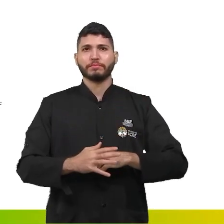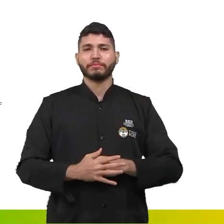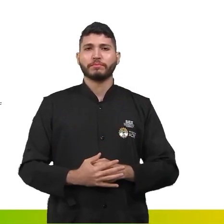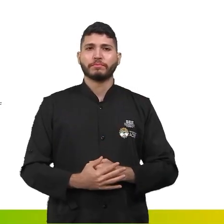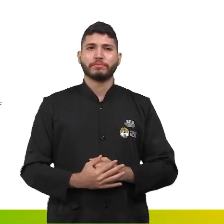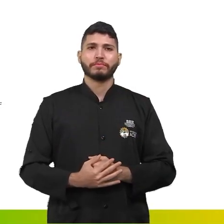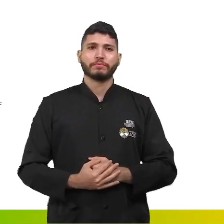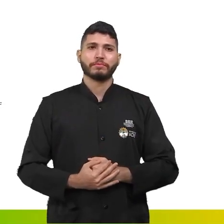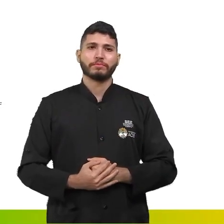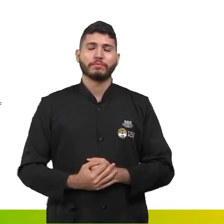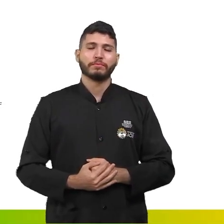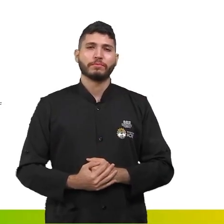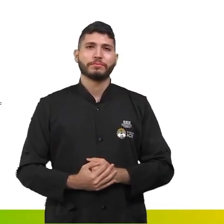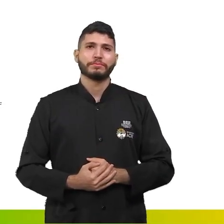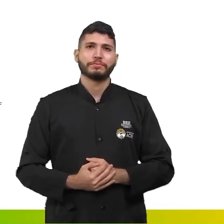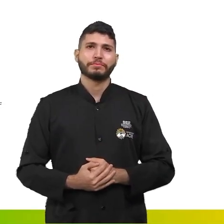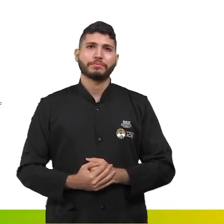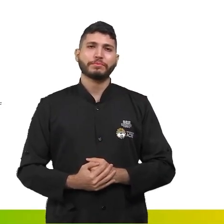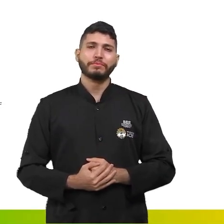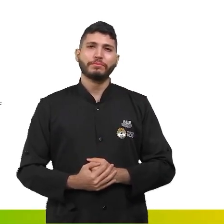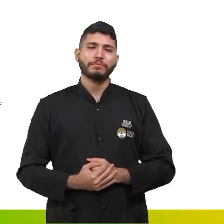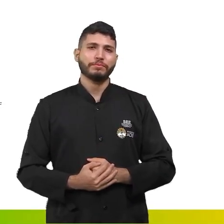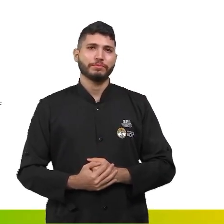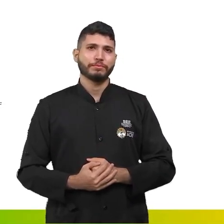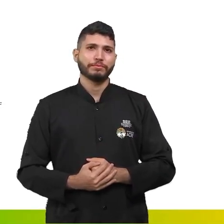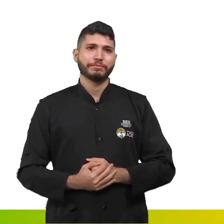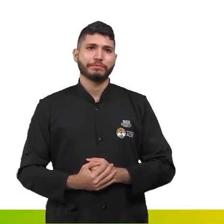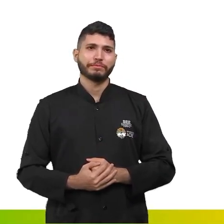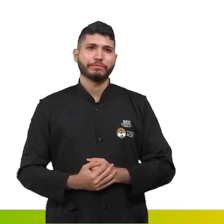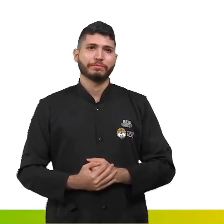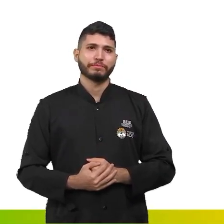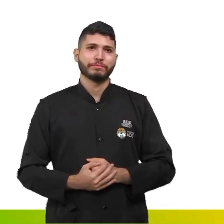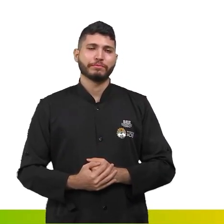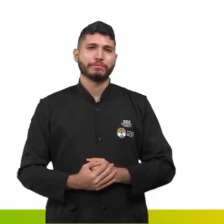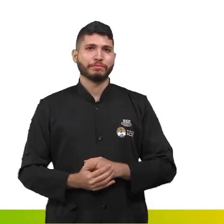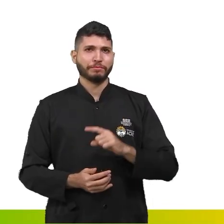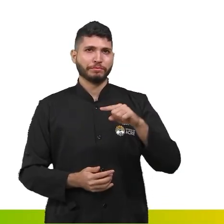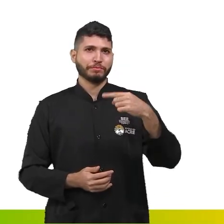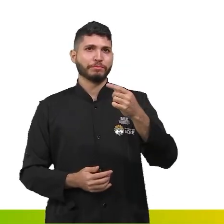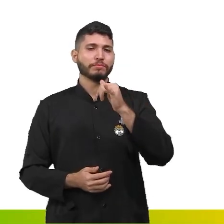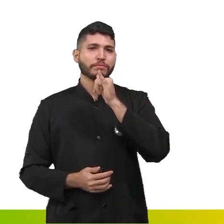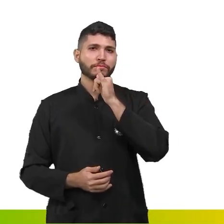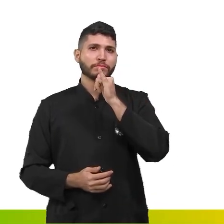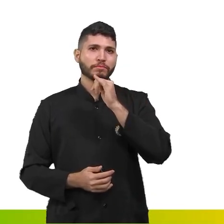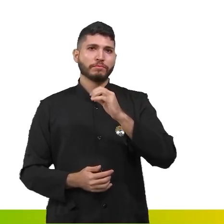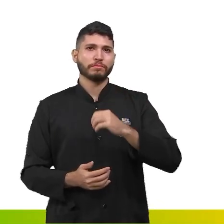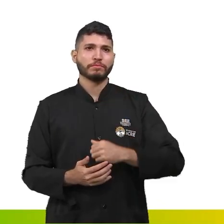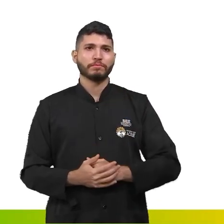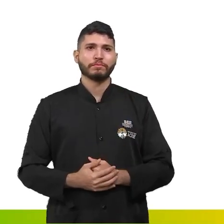não confundir. Vamos para o terceiro caso de congruência.